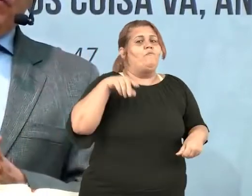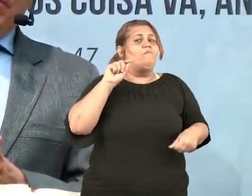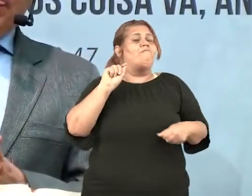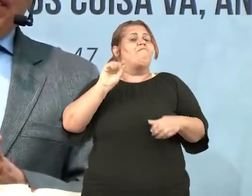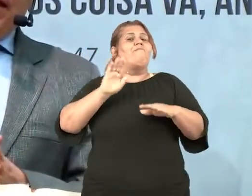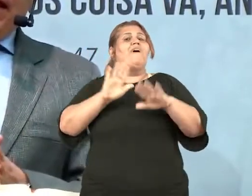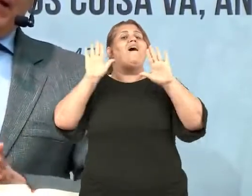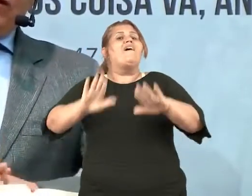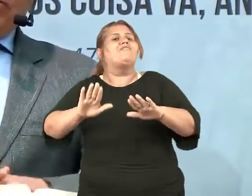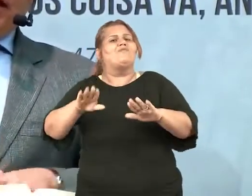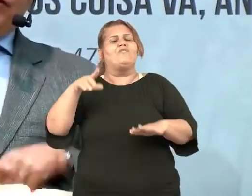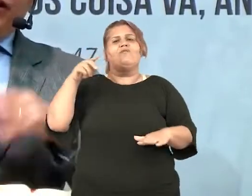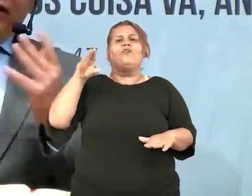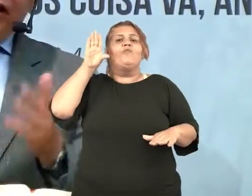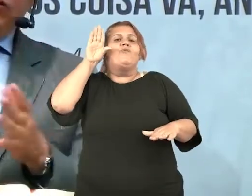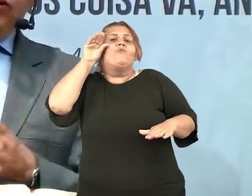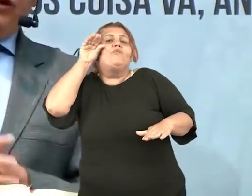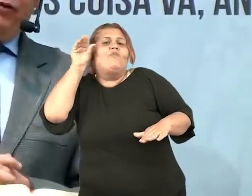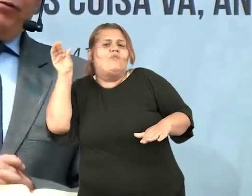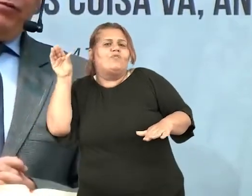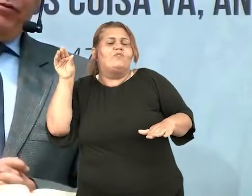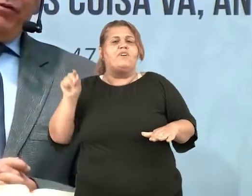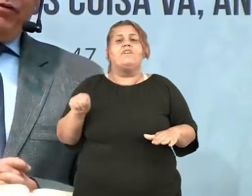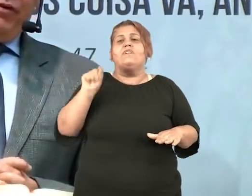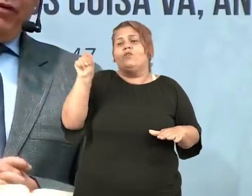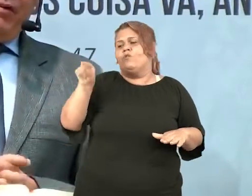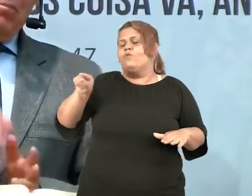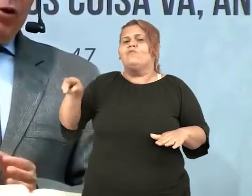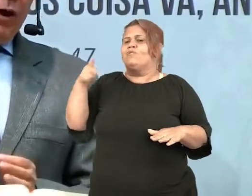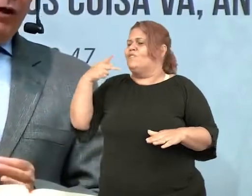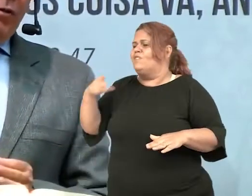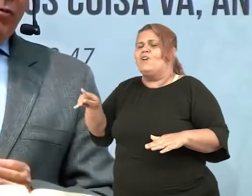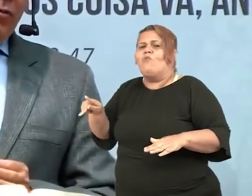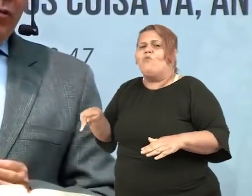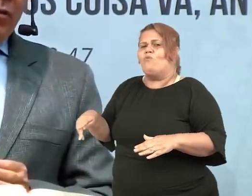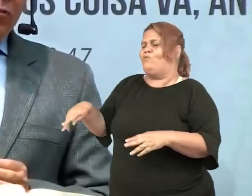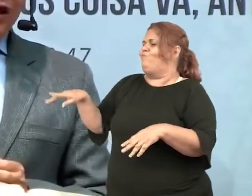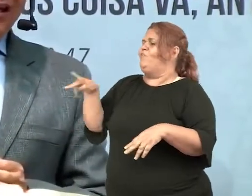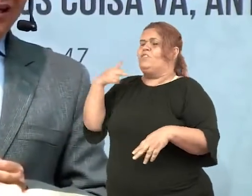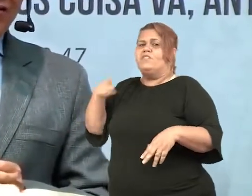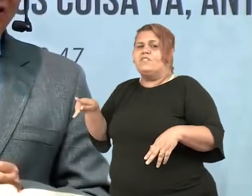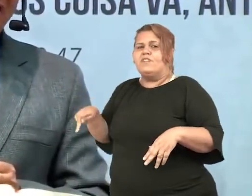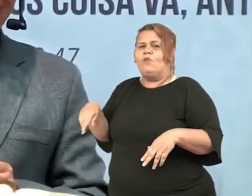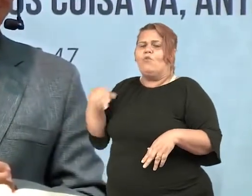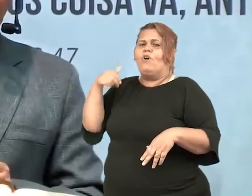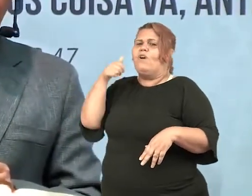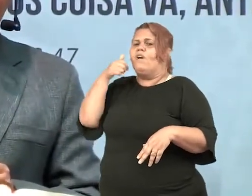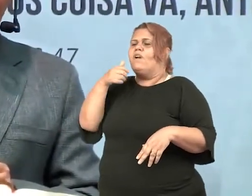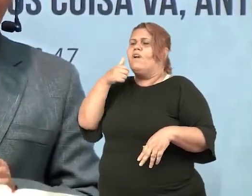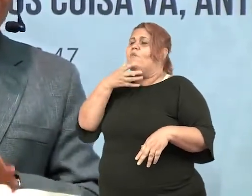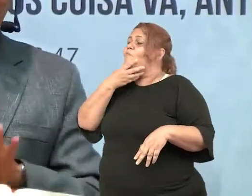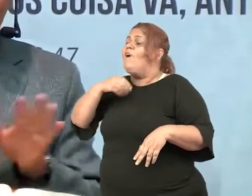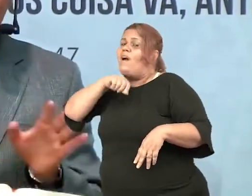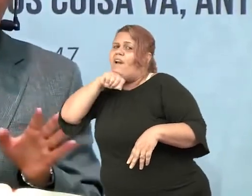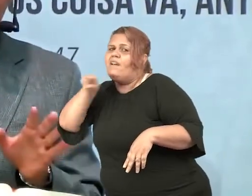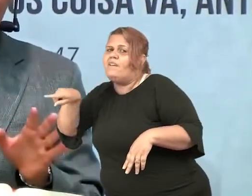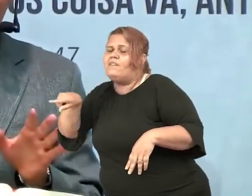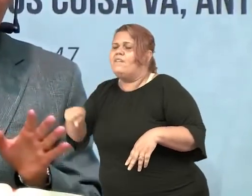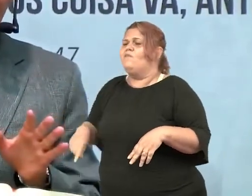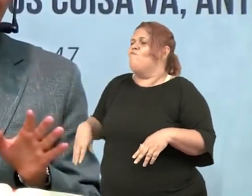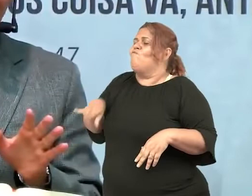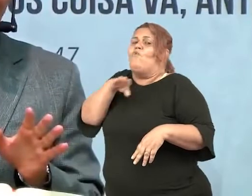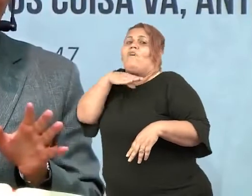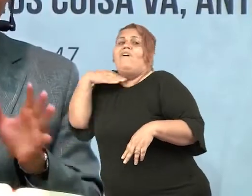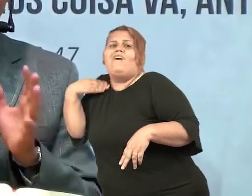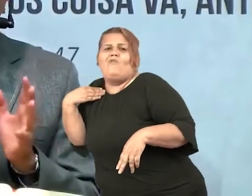curioso é que seu pai, que tinha tanto dinheiro, morreu por aquilo que é gratuito para todo